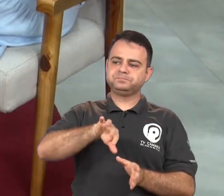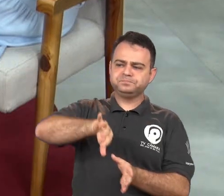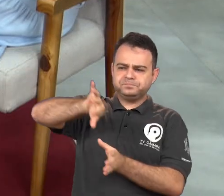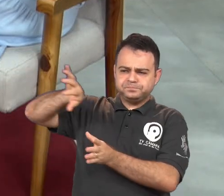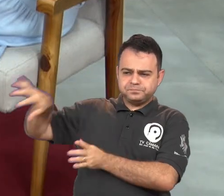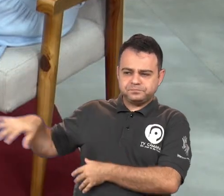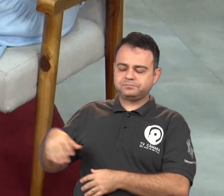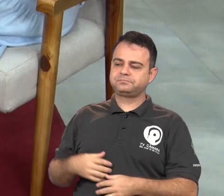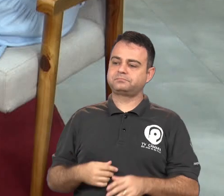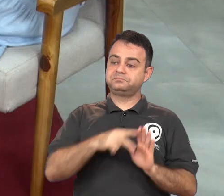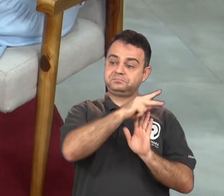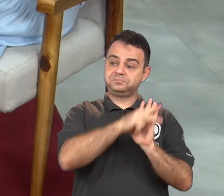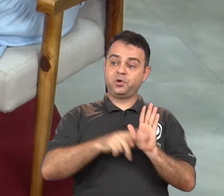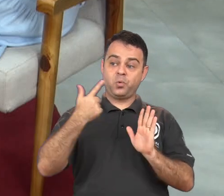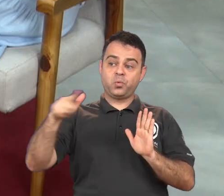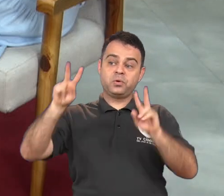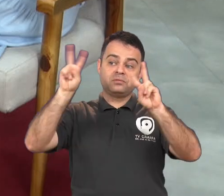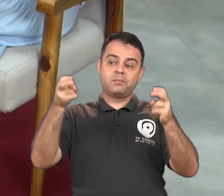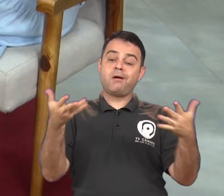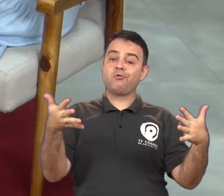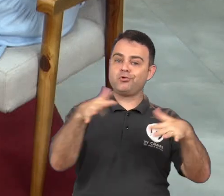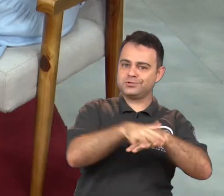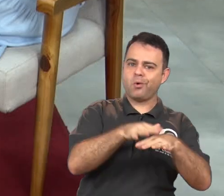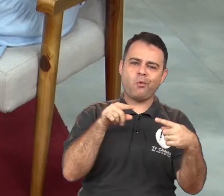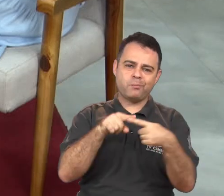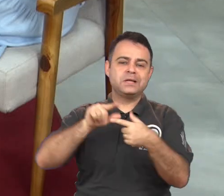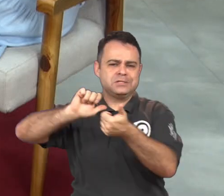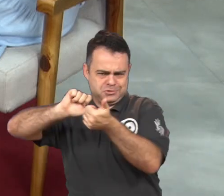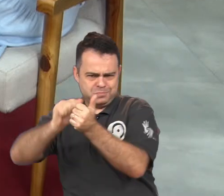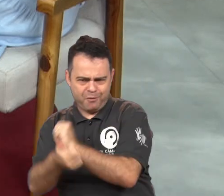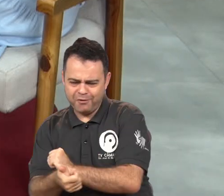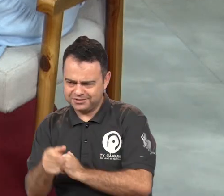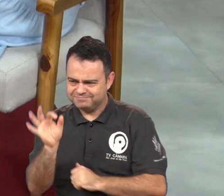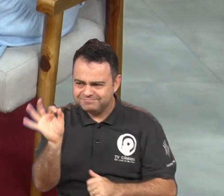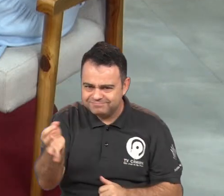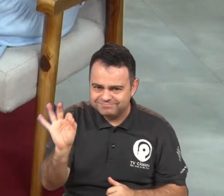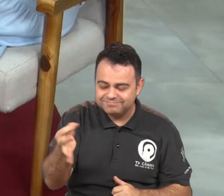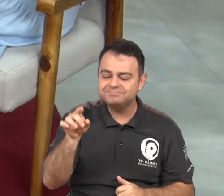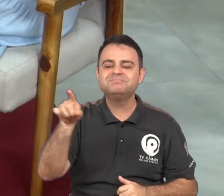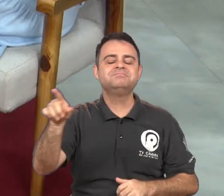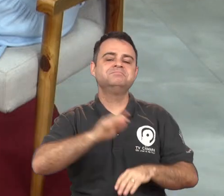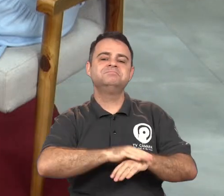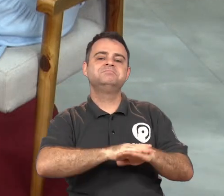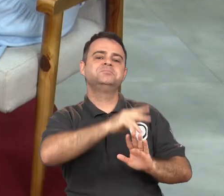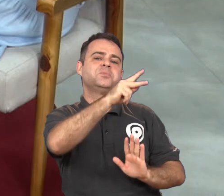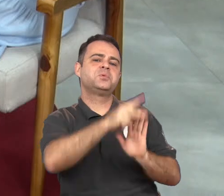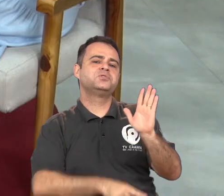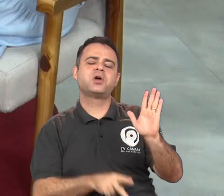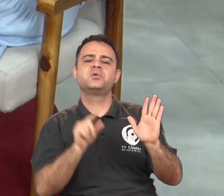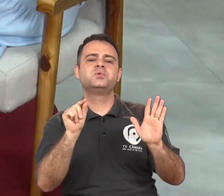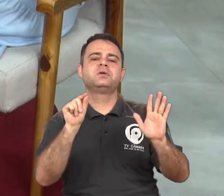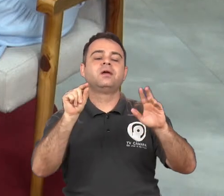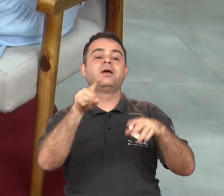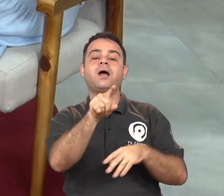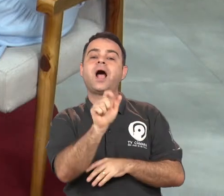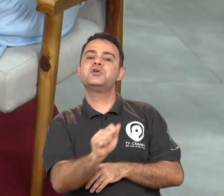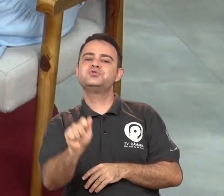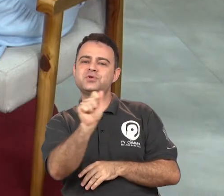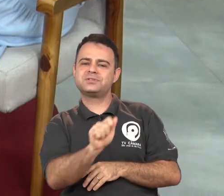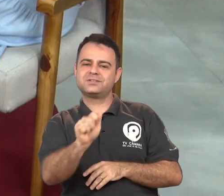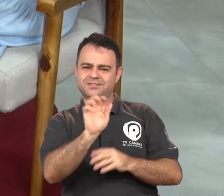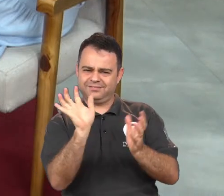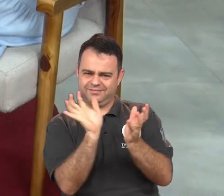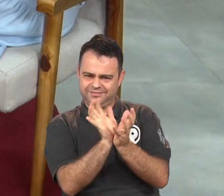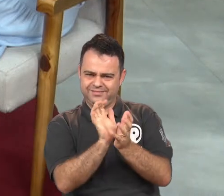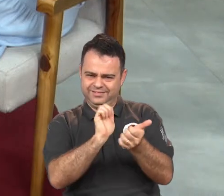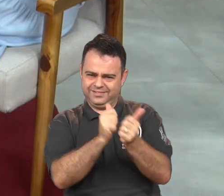mais à inclusão social e também ao esporte. A senhora tem uma proposta que declara de utilidade pública a Associação Rio